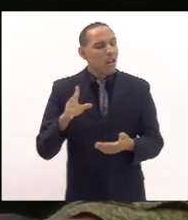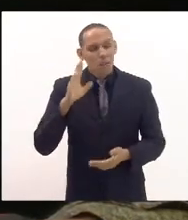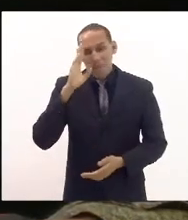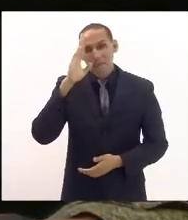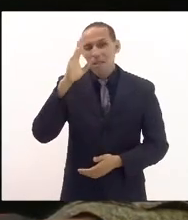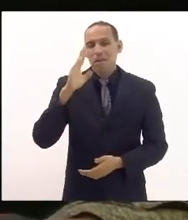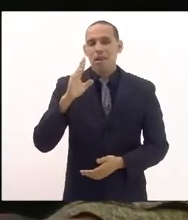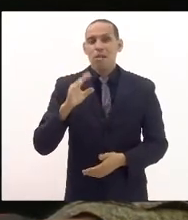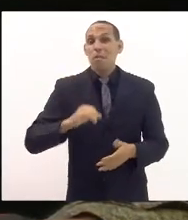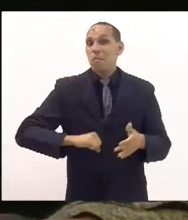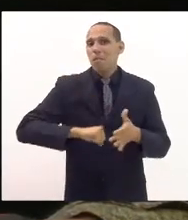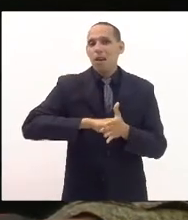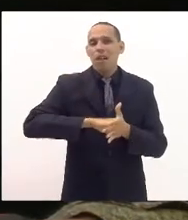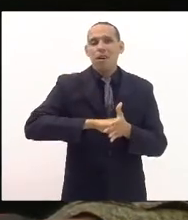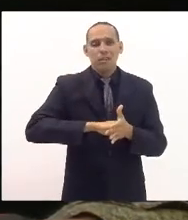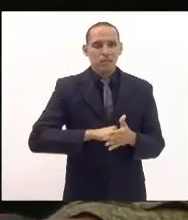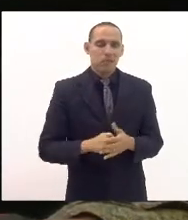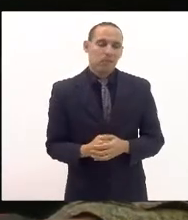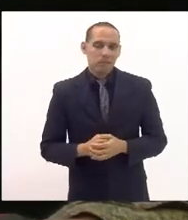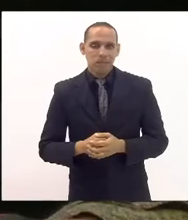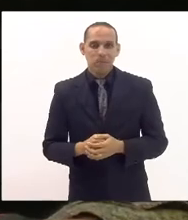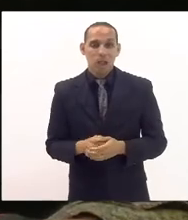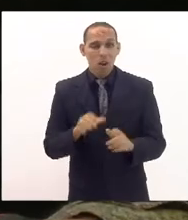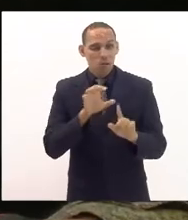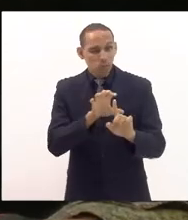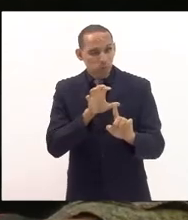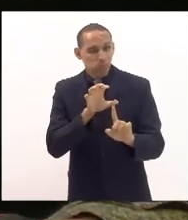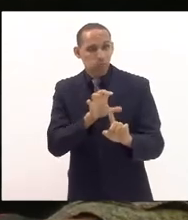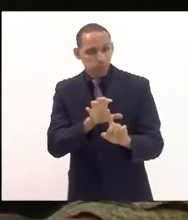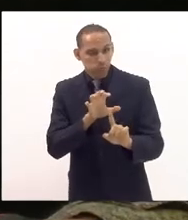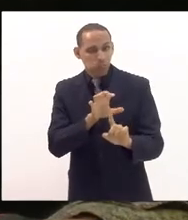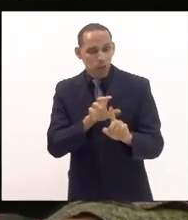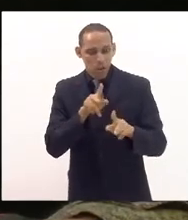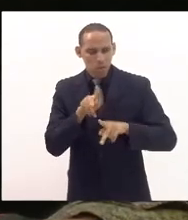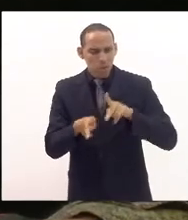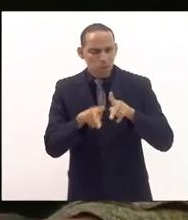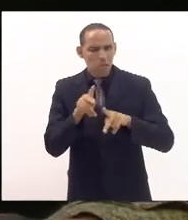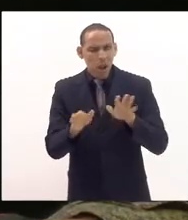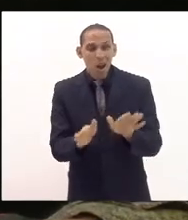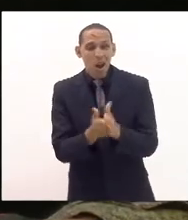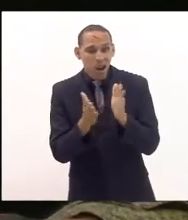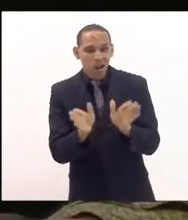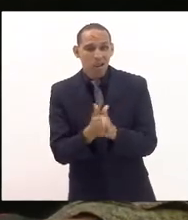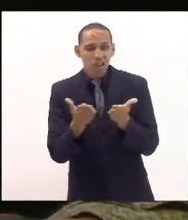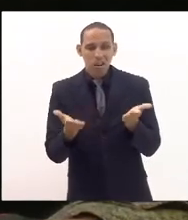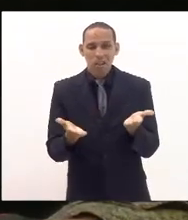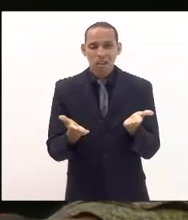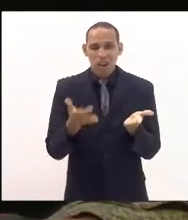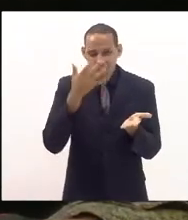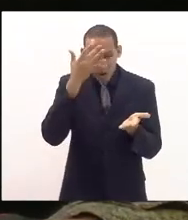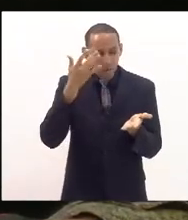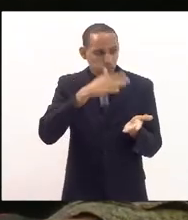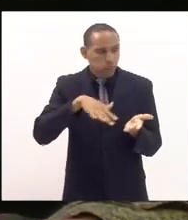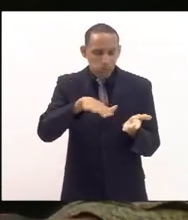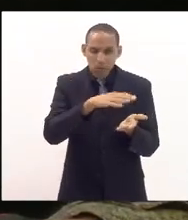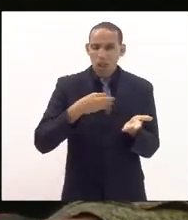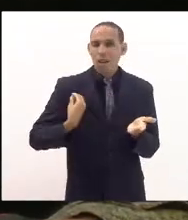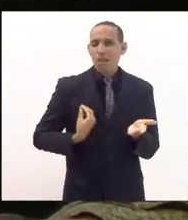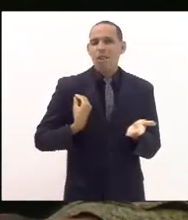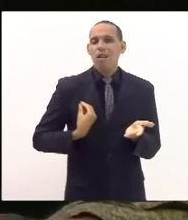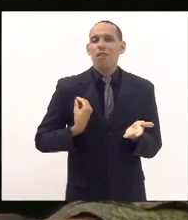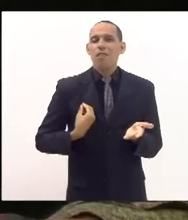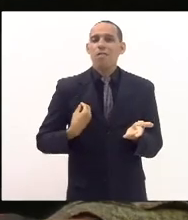e o impacto disso a influência disso nas populações MA e as pessoas que vivem